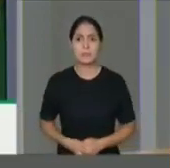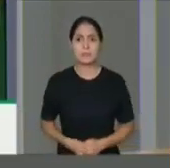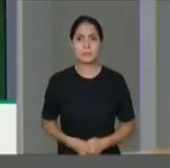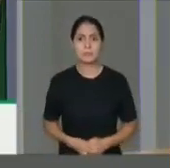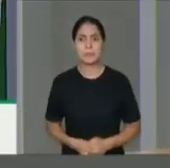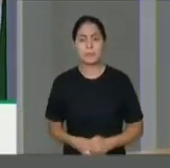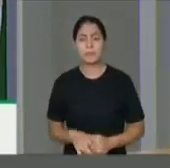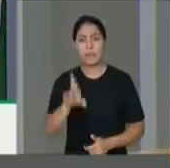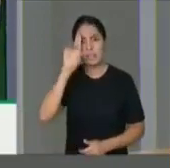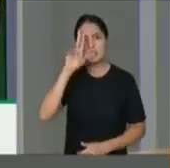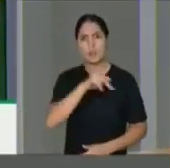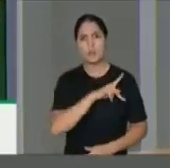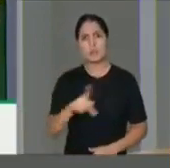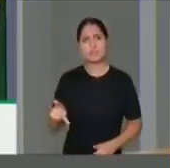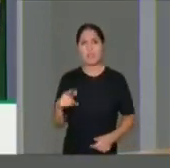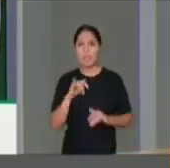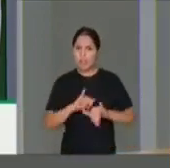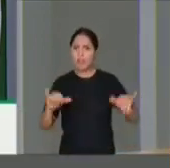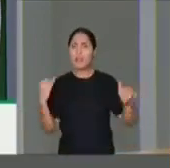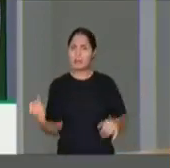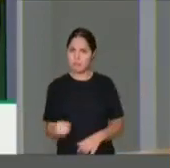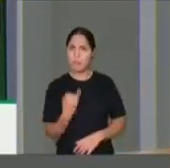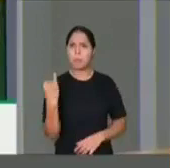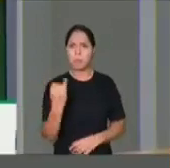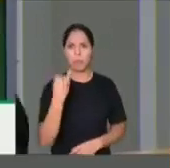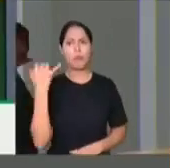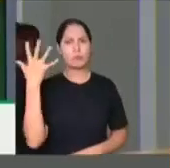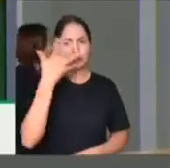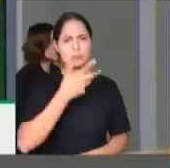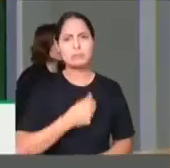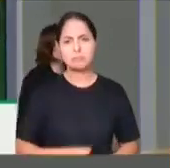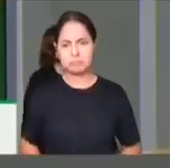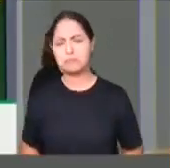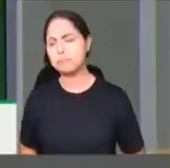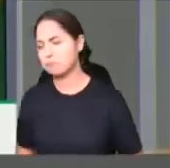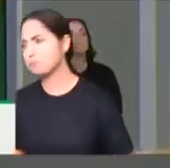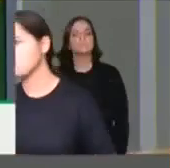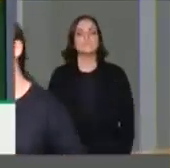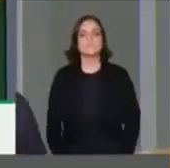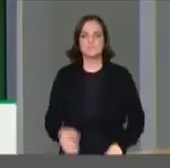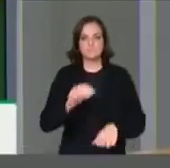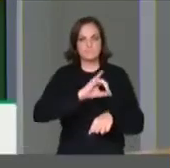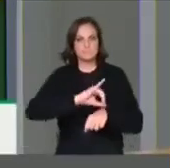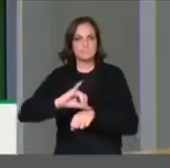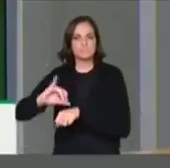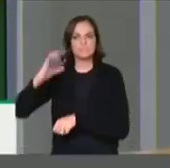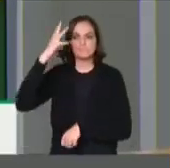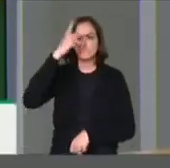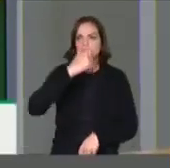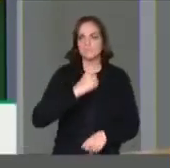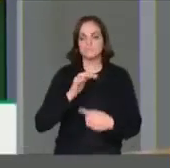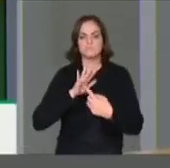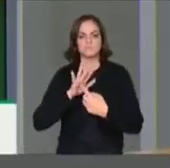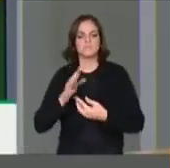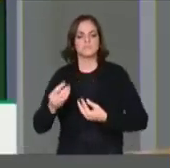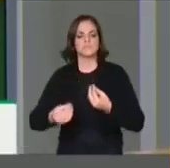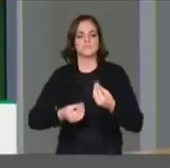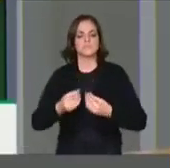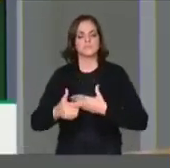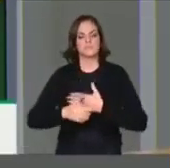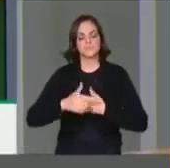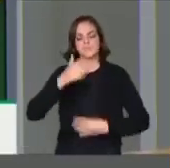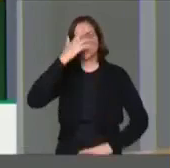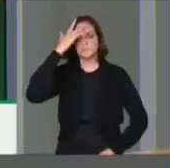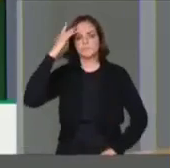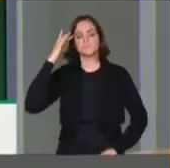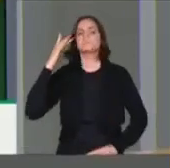Senhor presidente, é inegável a importância e a beleza da referida exposição, que trata do papel da população negra na história